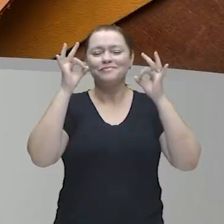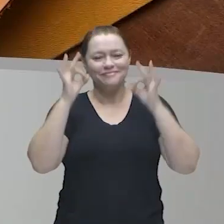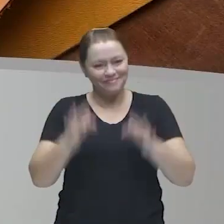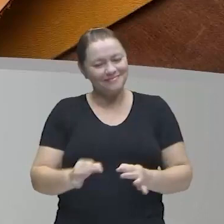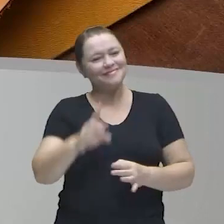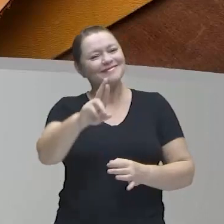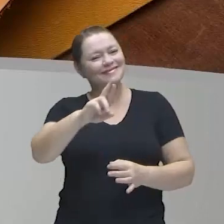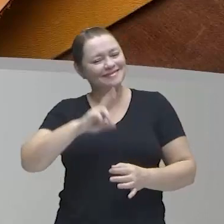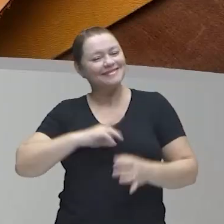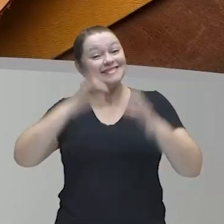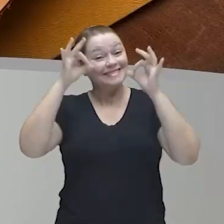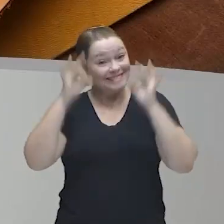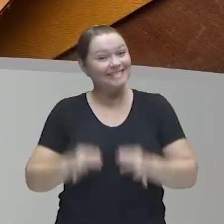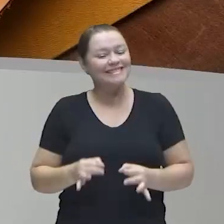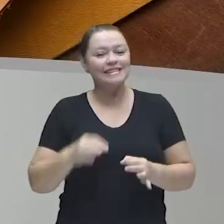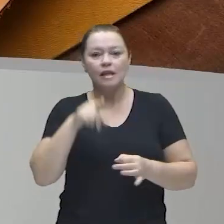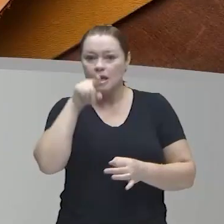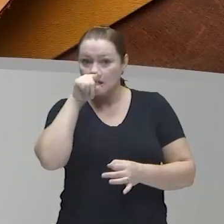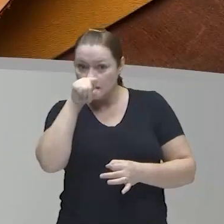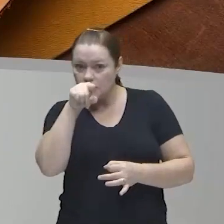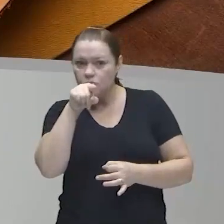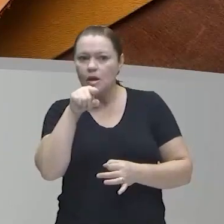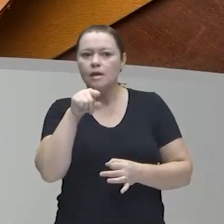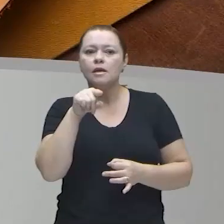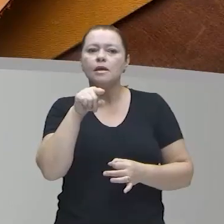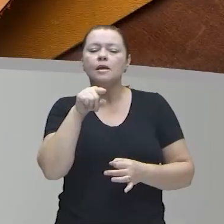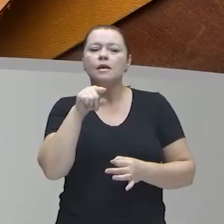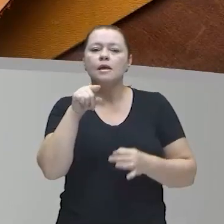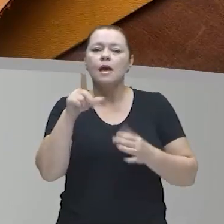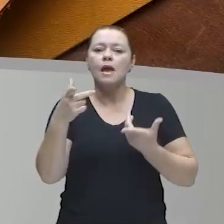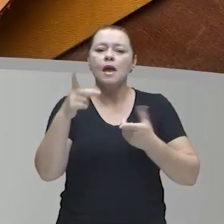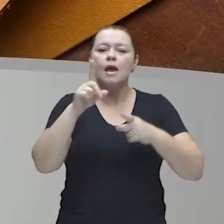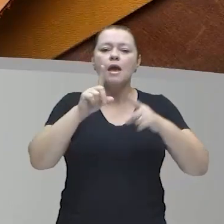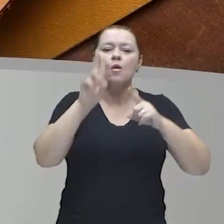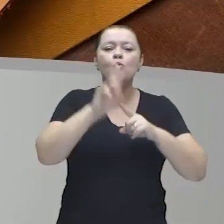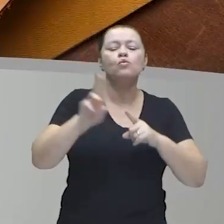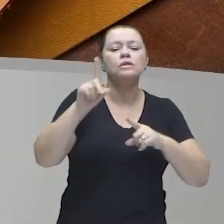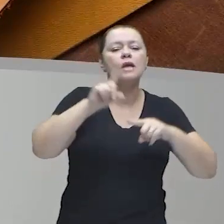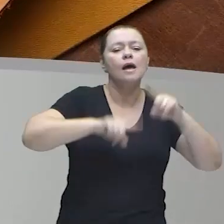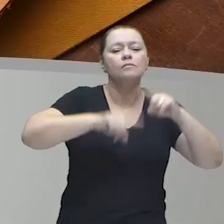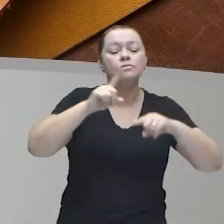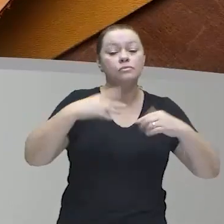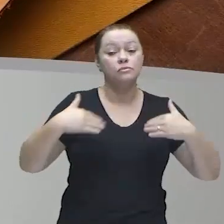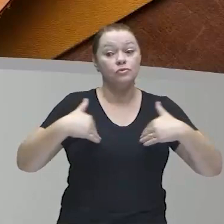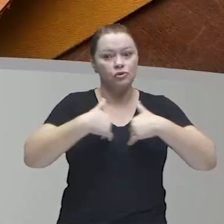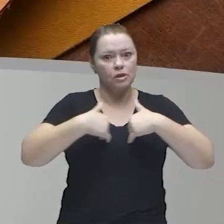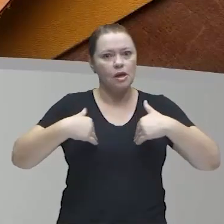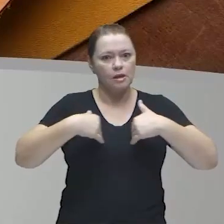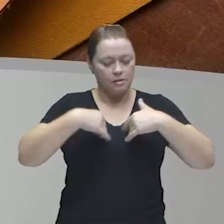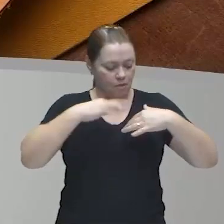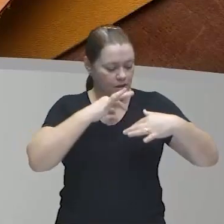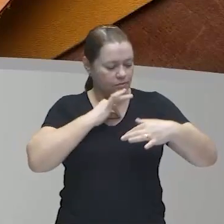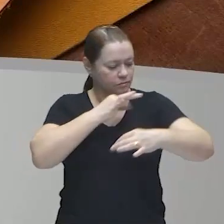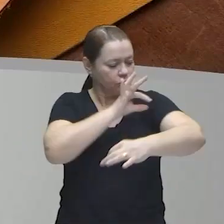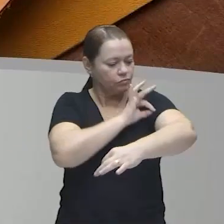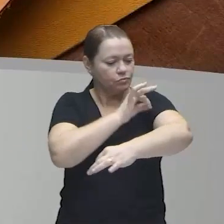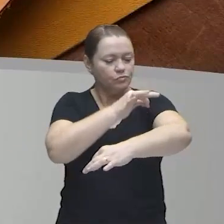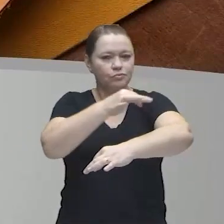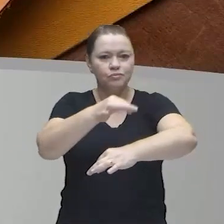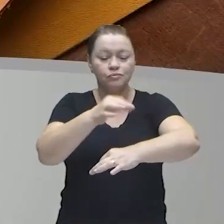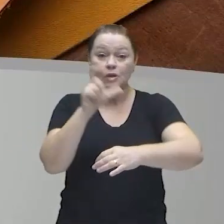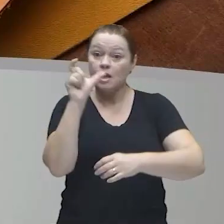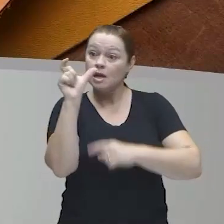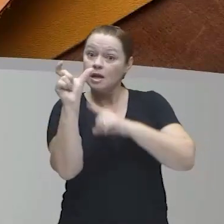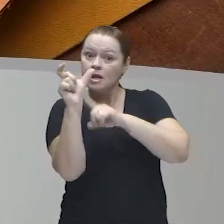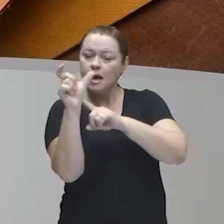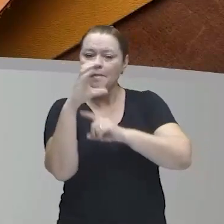couro. Alguns são tirados de animais, não é verdade? Utilizado para fazer botas, cinto. E observe que o couro termina com O,